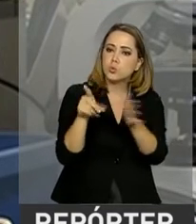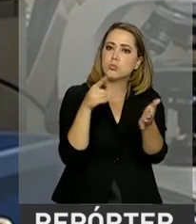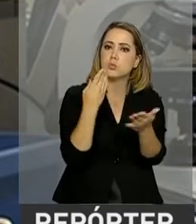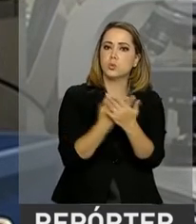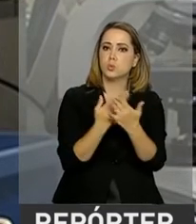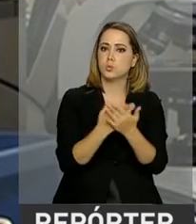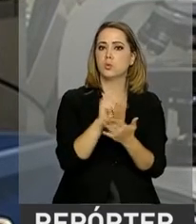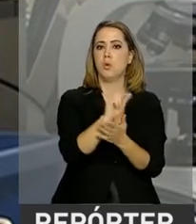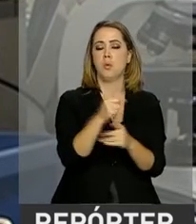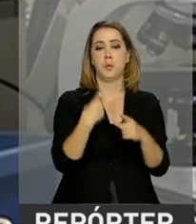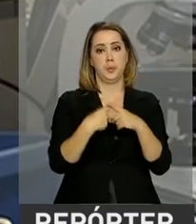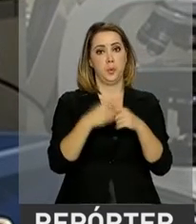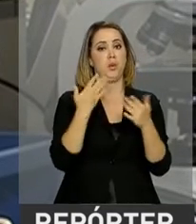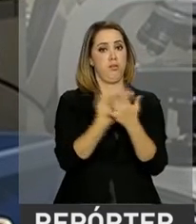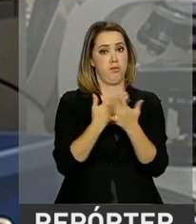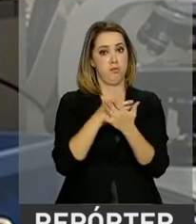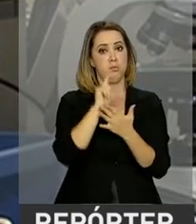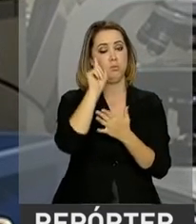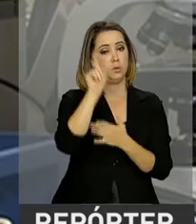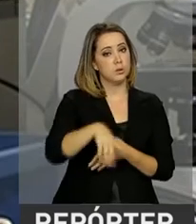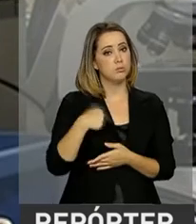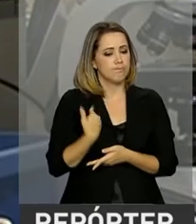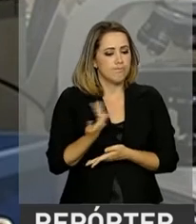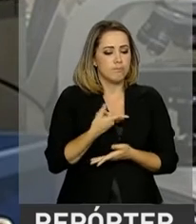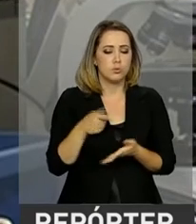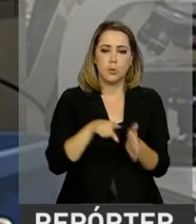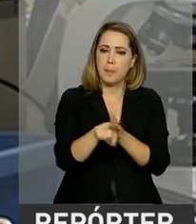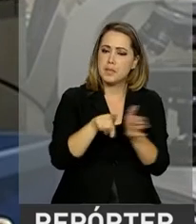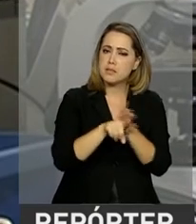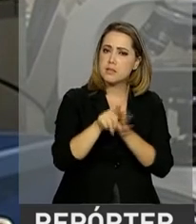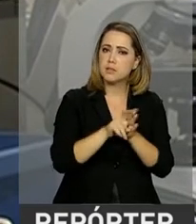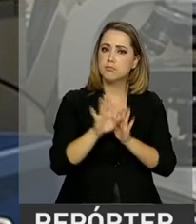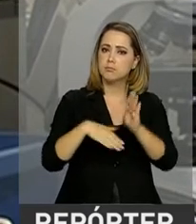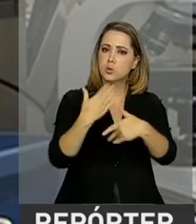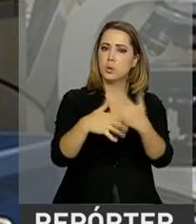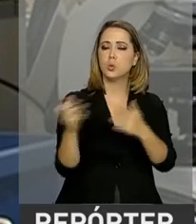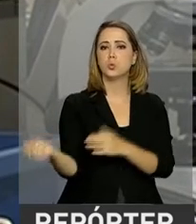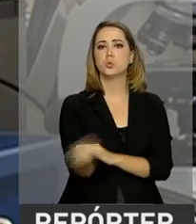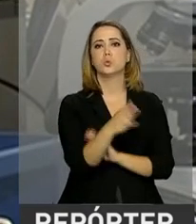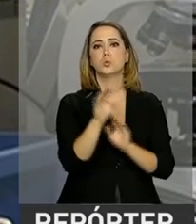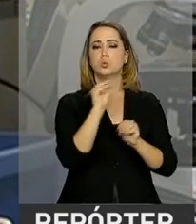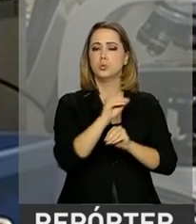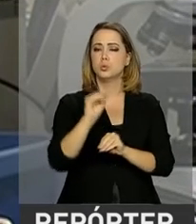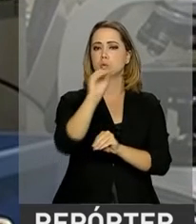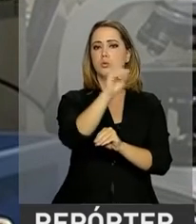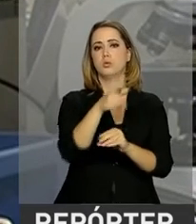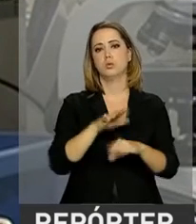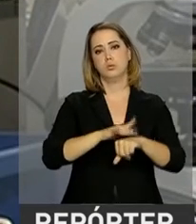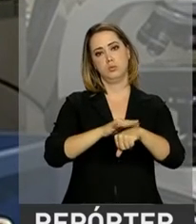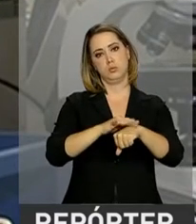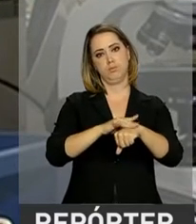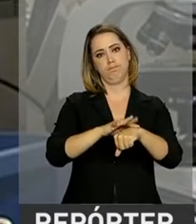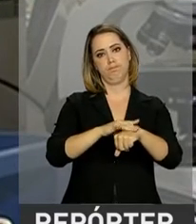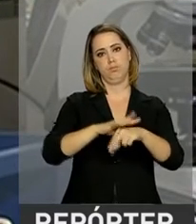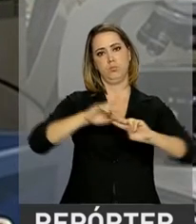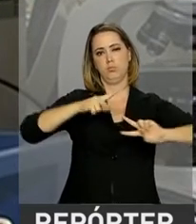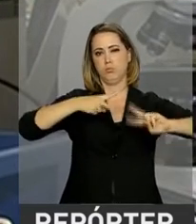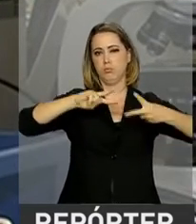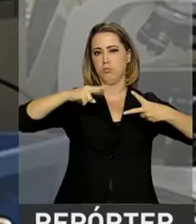estudo por que esse estudo deve nos levar ao desenvolvimento de um novo tratamento para essas doenças neurológicas